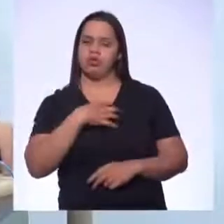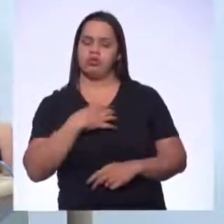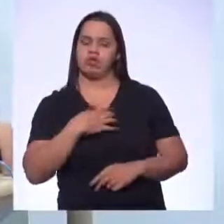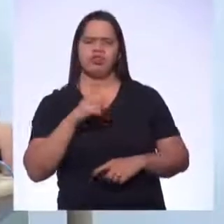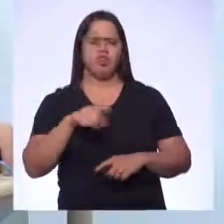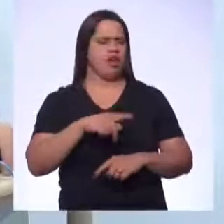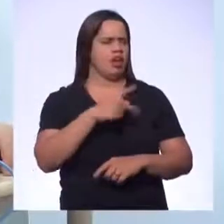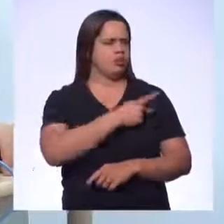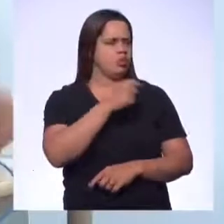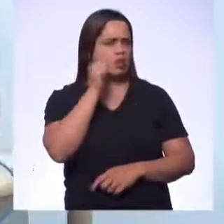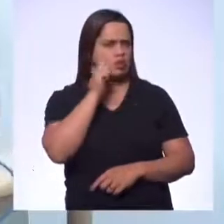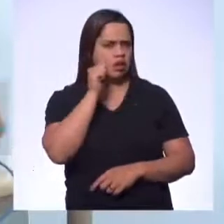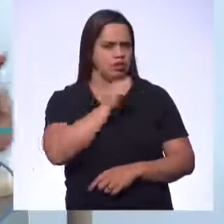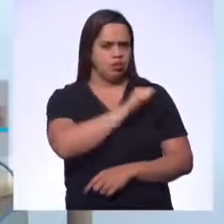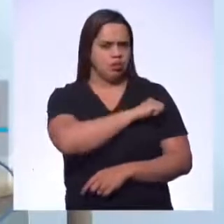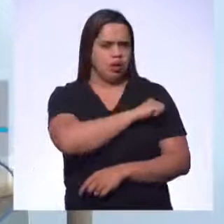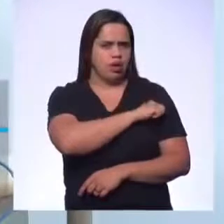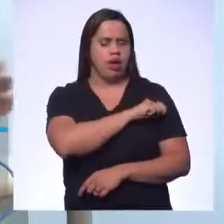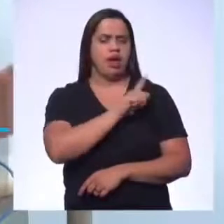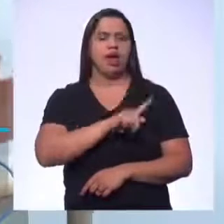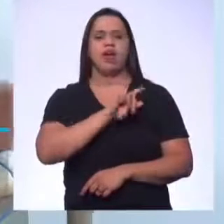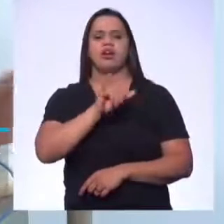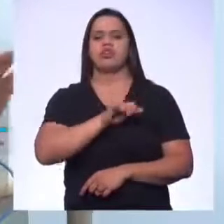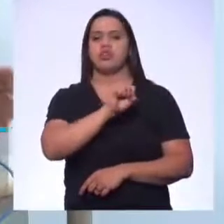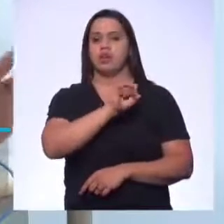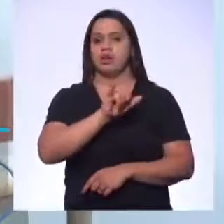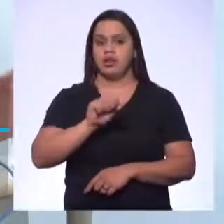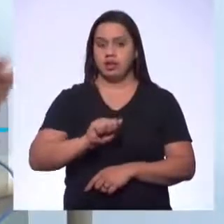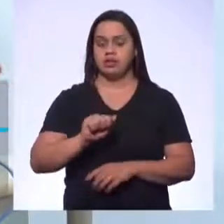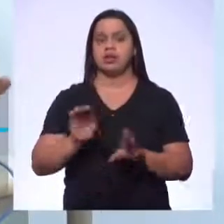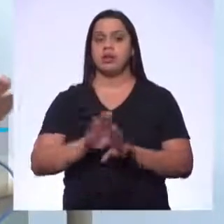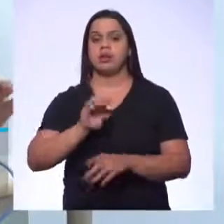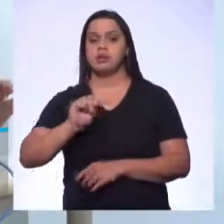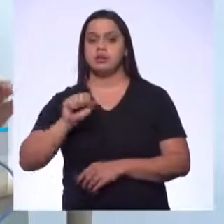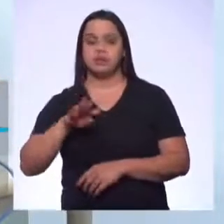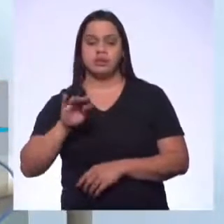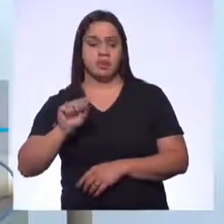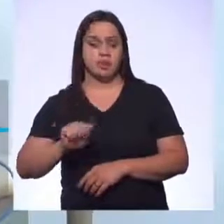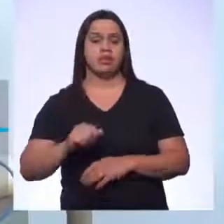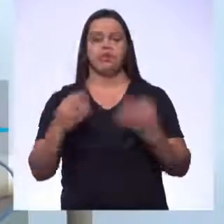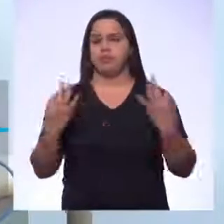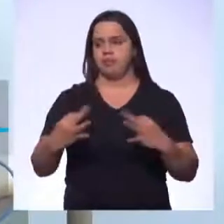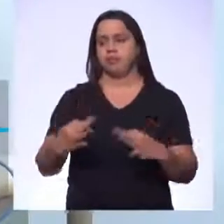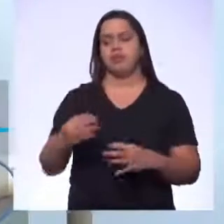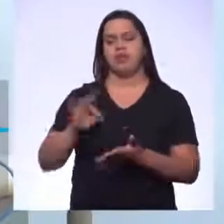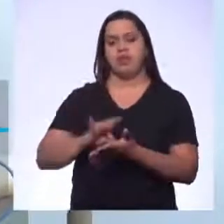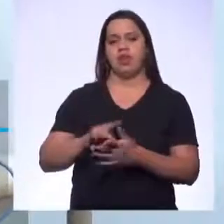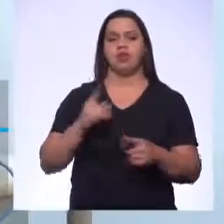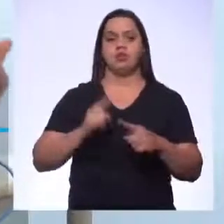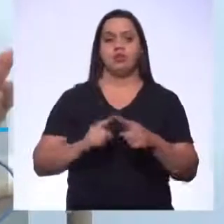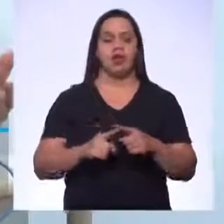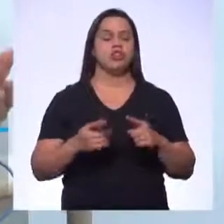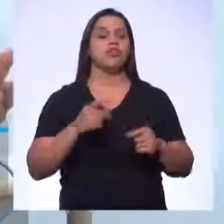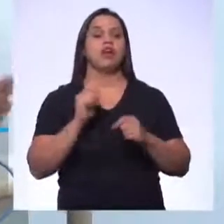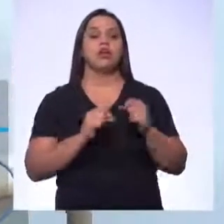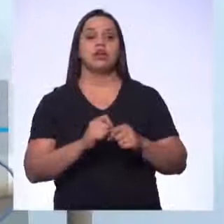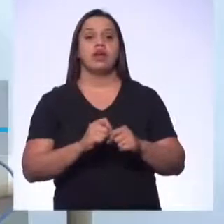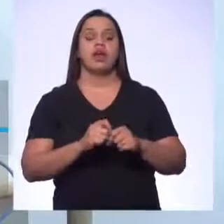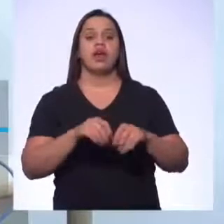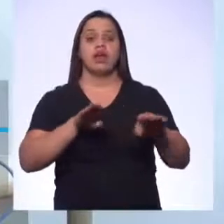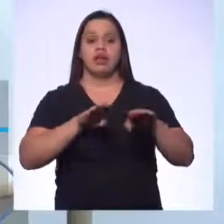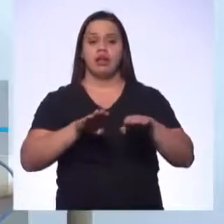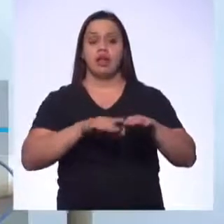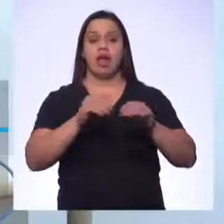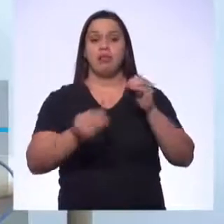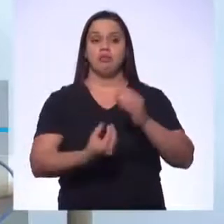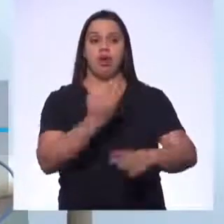A Samanta. Perfeito, então de parabéns, é isso aí. Quando a gente fala na questão do tectonismo, a gente fala na questão de formação de montanhas,